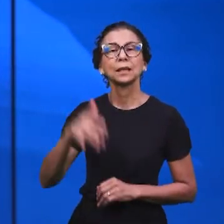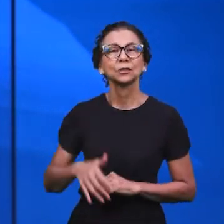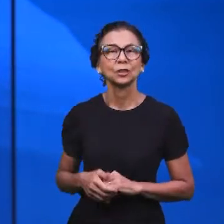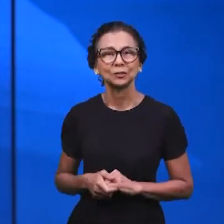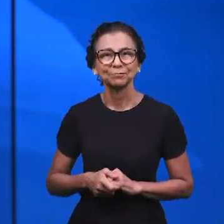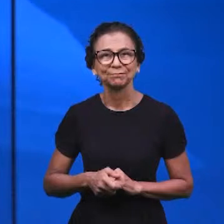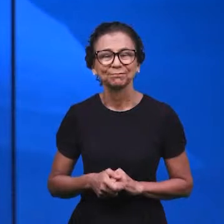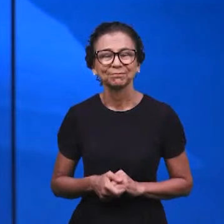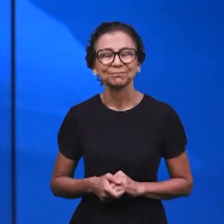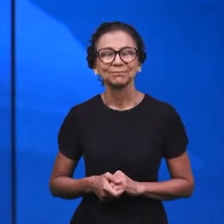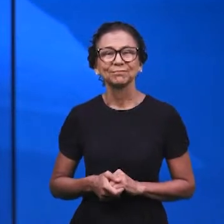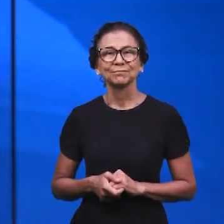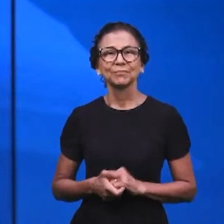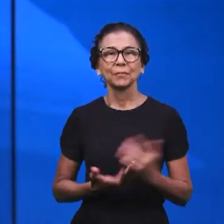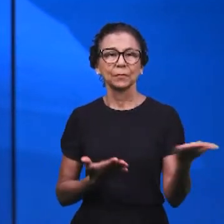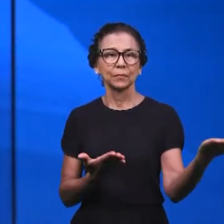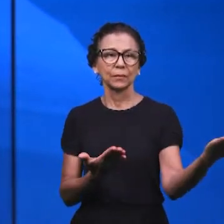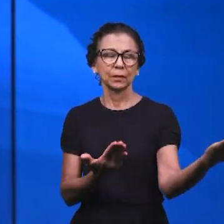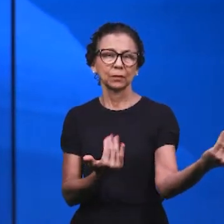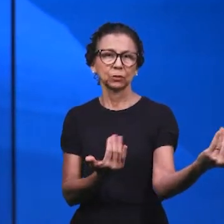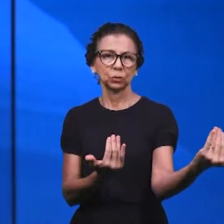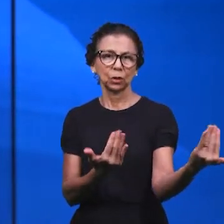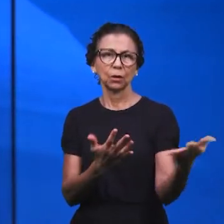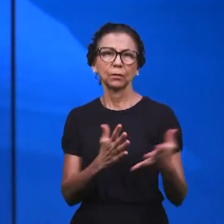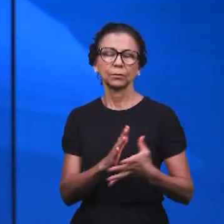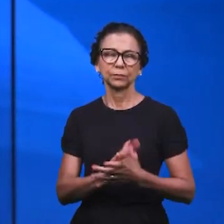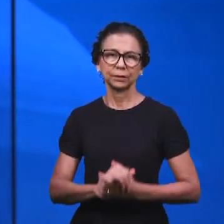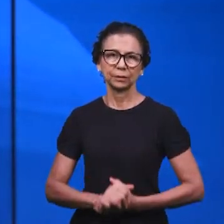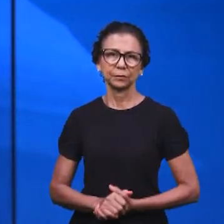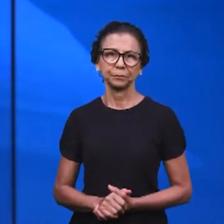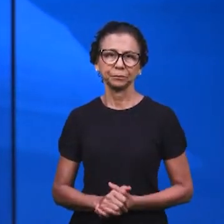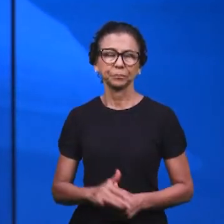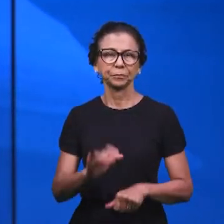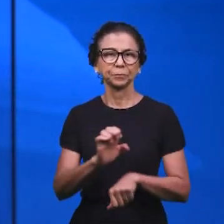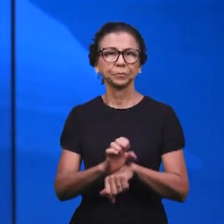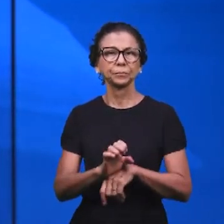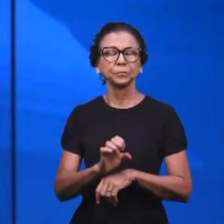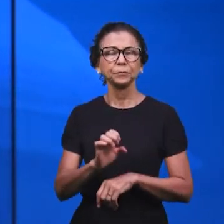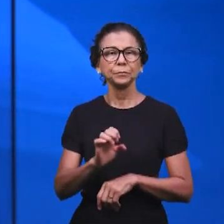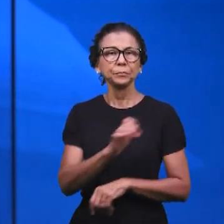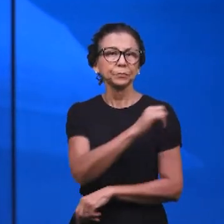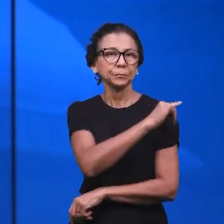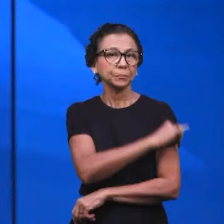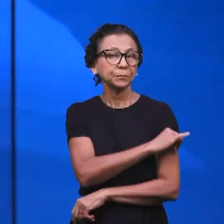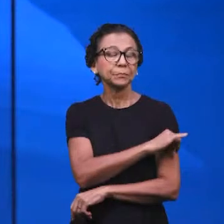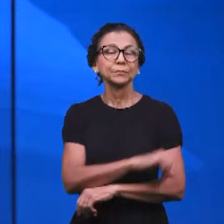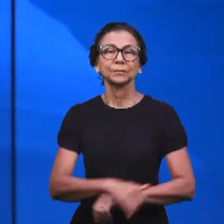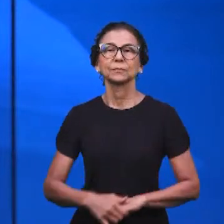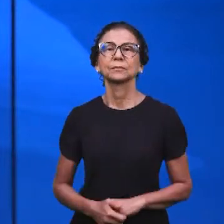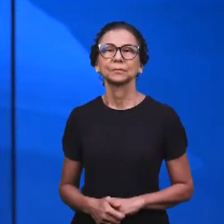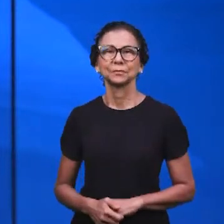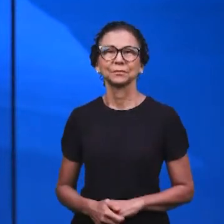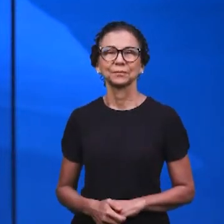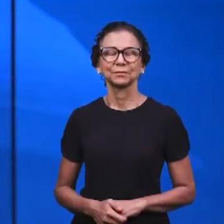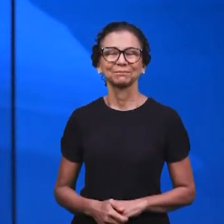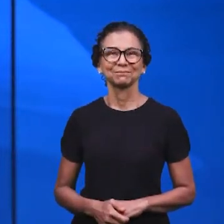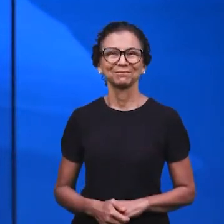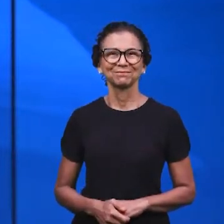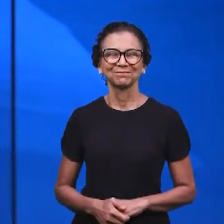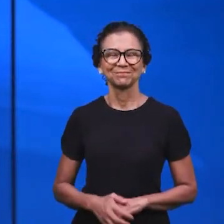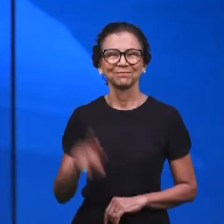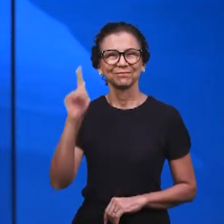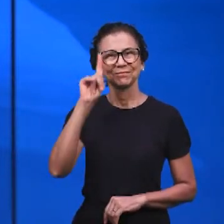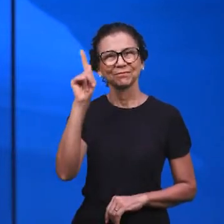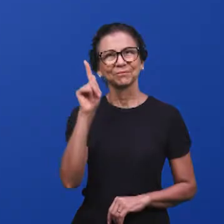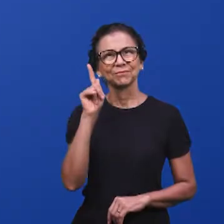Ele é um jovem que pertence à nossa igreja lá em São Gonçalo, no estado do Rio de Janeiro. Gustavo, agora é a sua vez, meu jovem. A